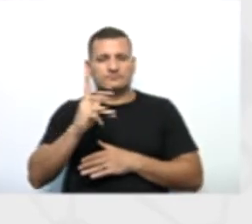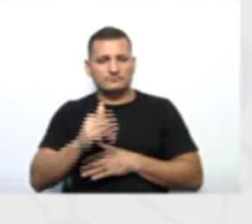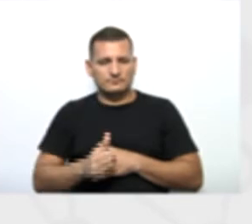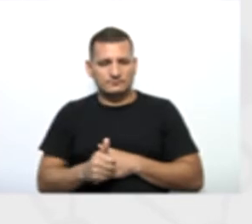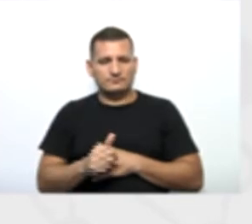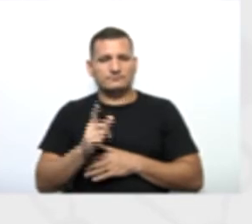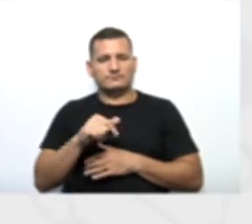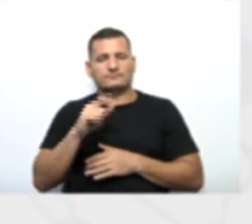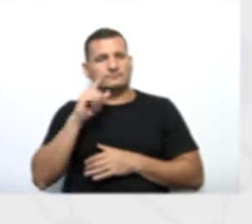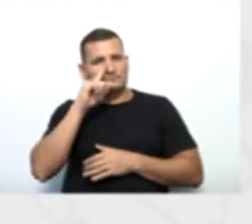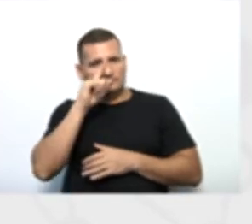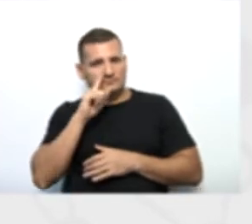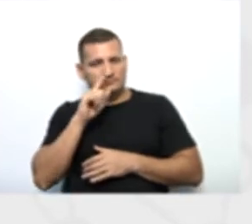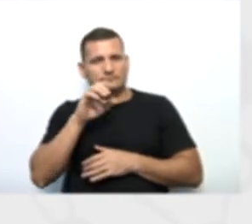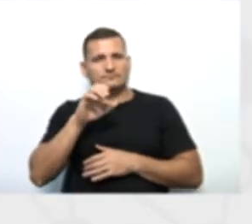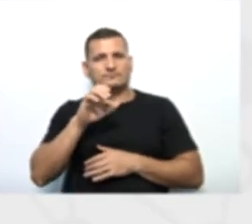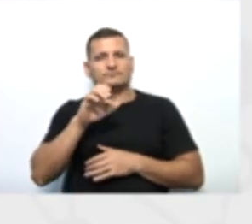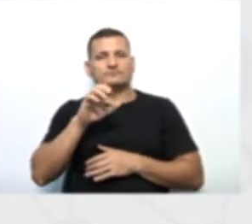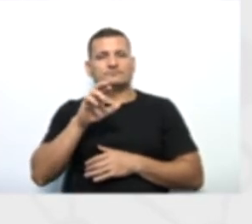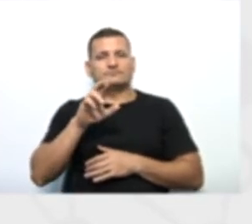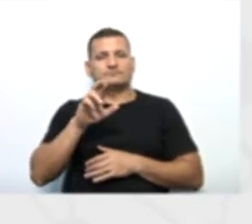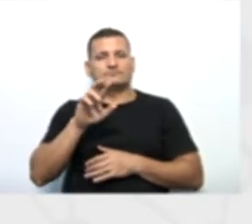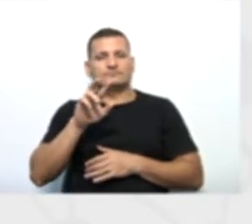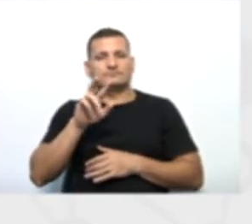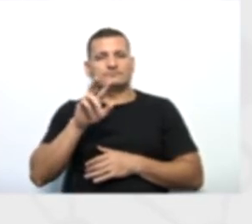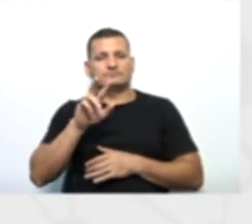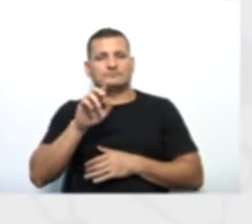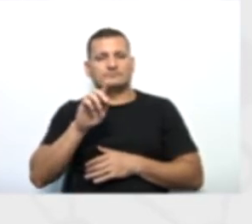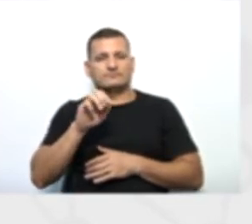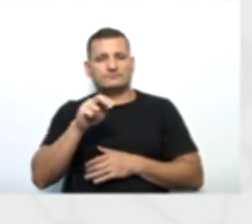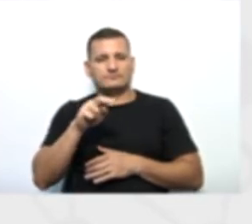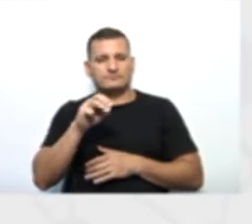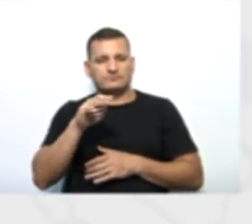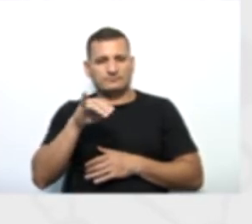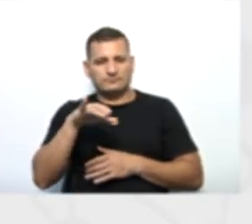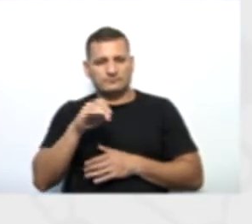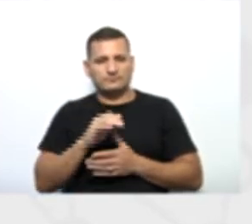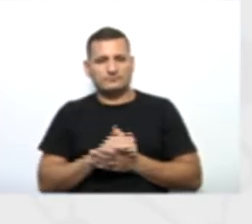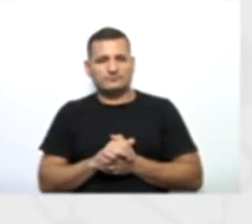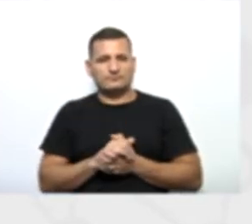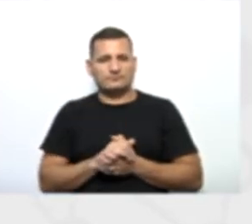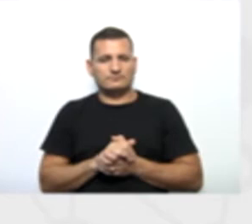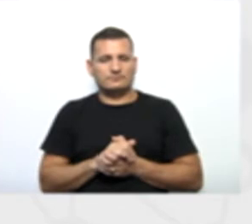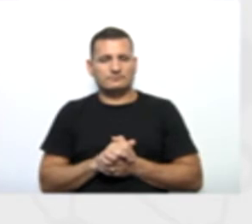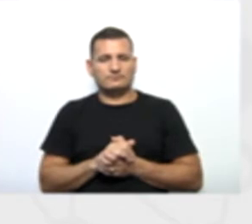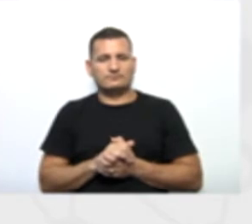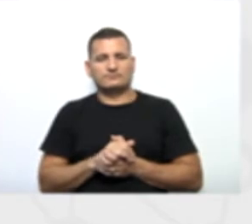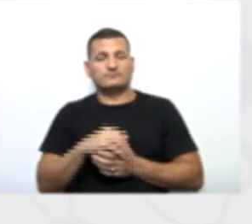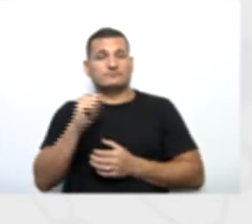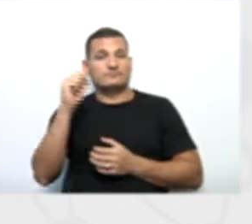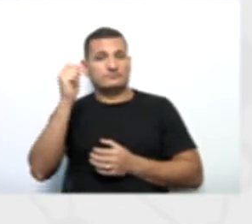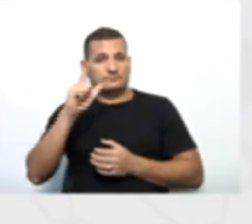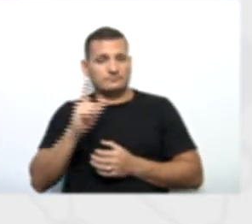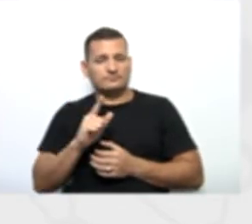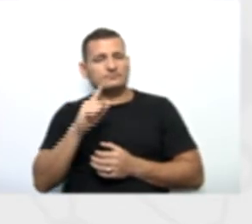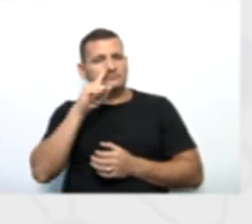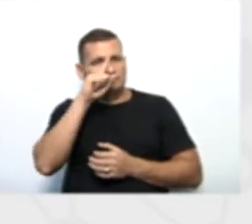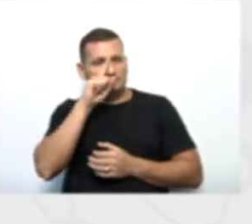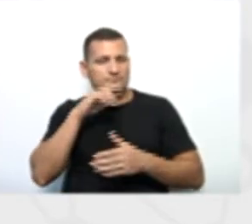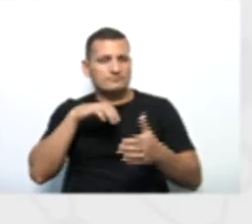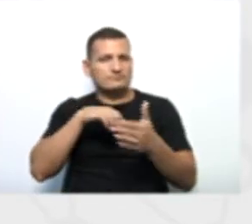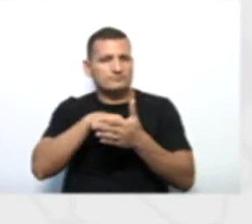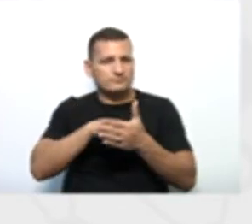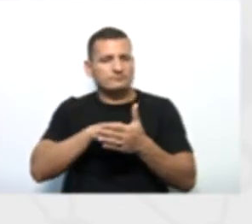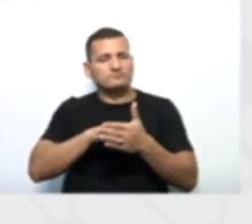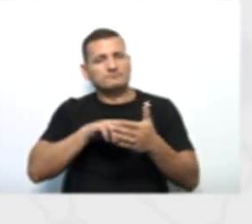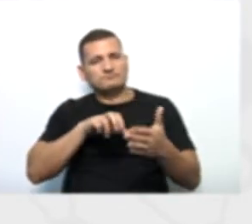relaciona ao risco ergonômico ou amarelinho ali. E o azul? Riscos de acidentes,